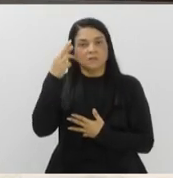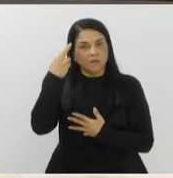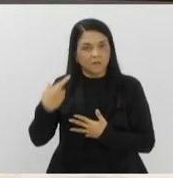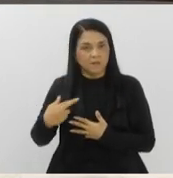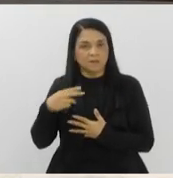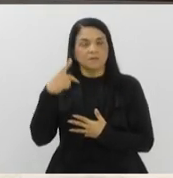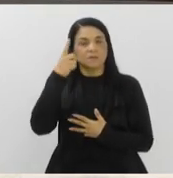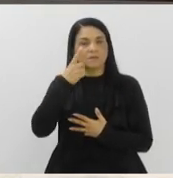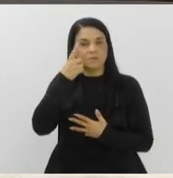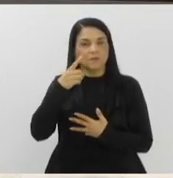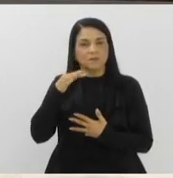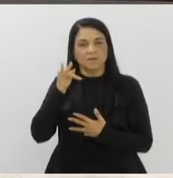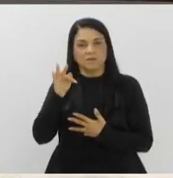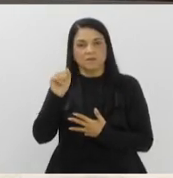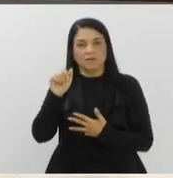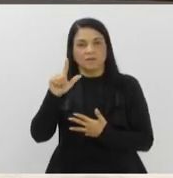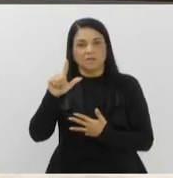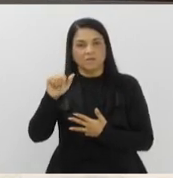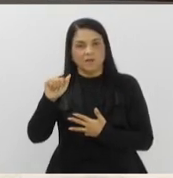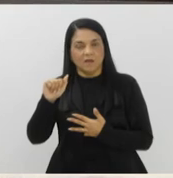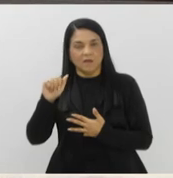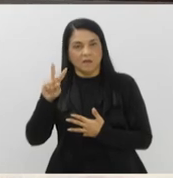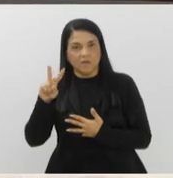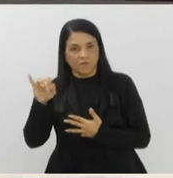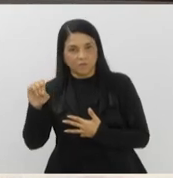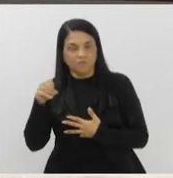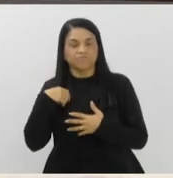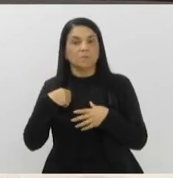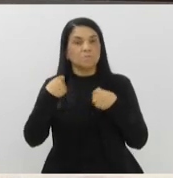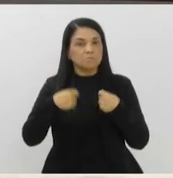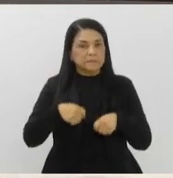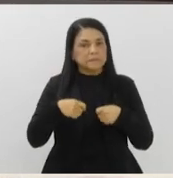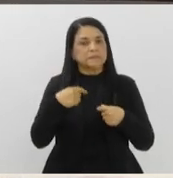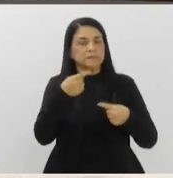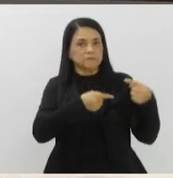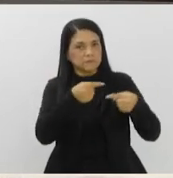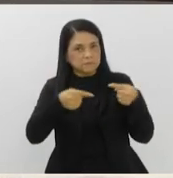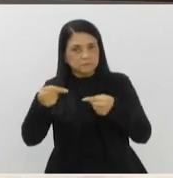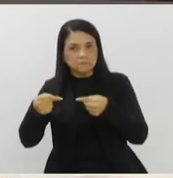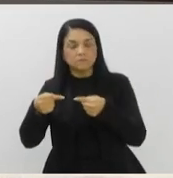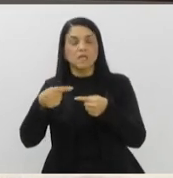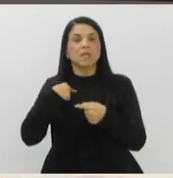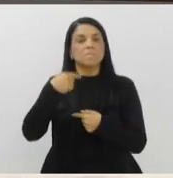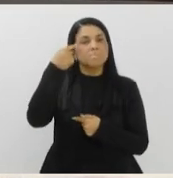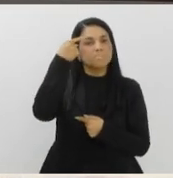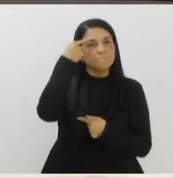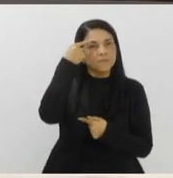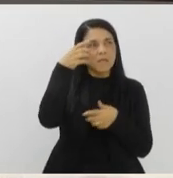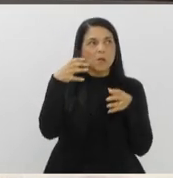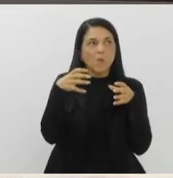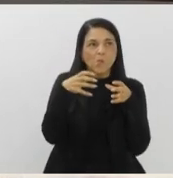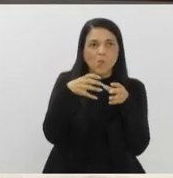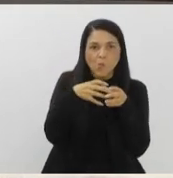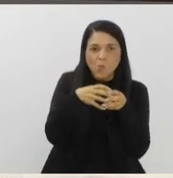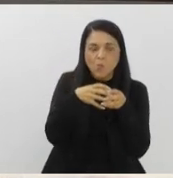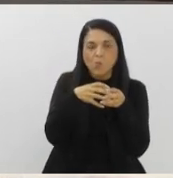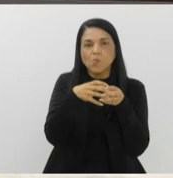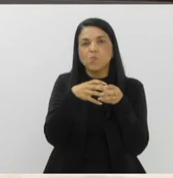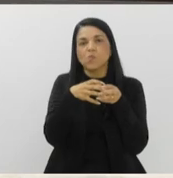se colocam hoje como necessidade, não é, da gente debater, mas também de nós pensarmos coletivamente,